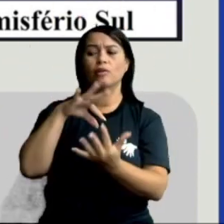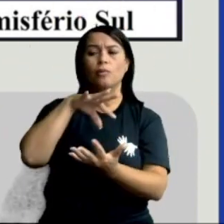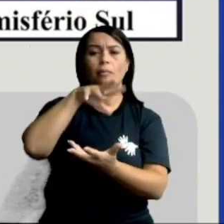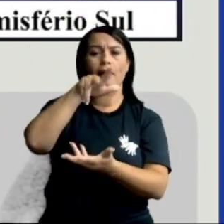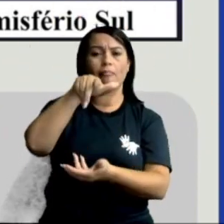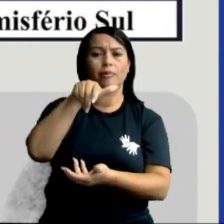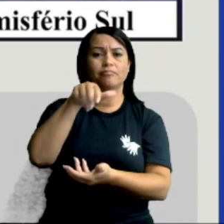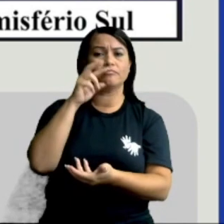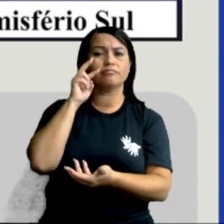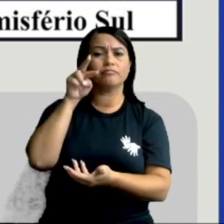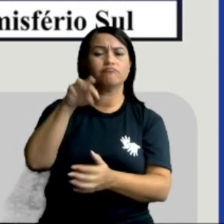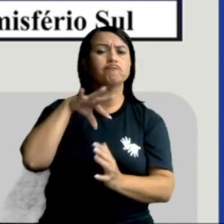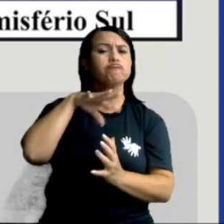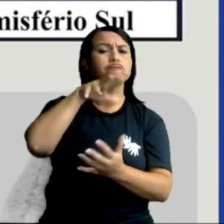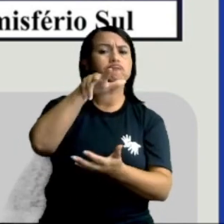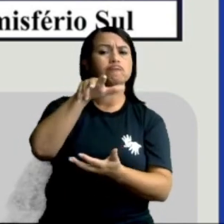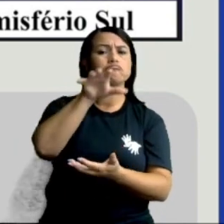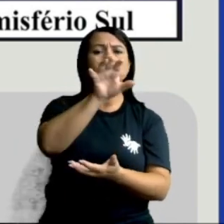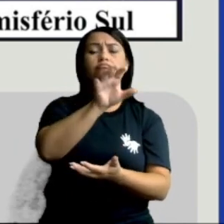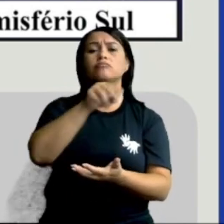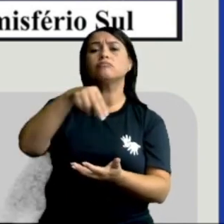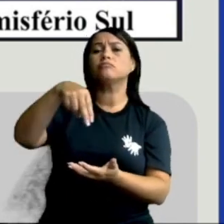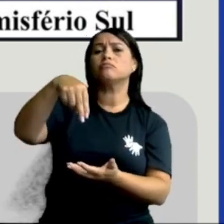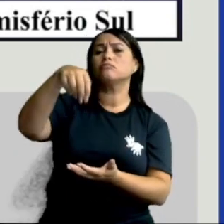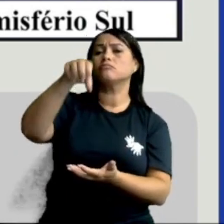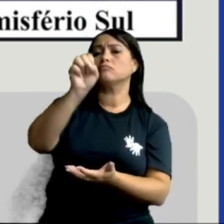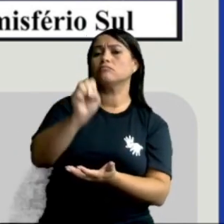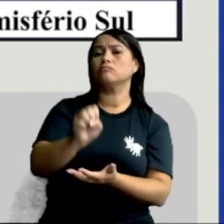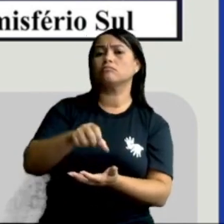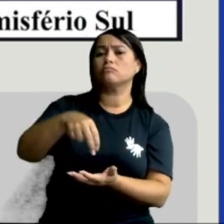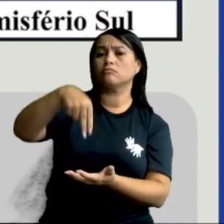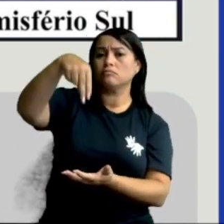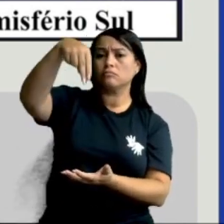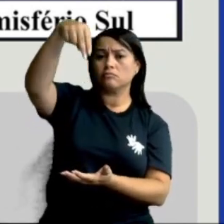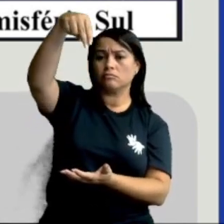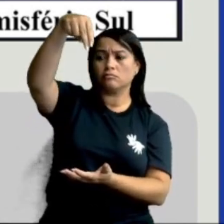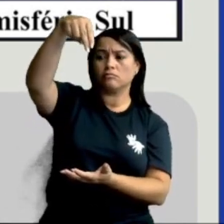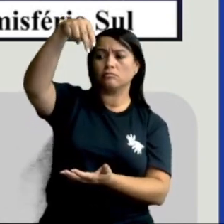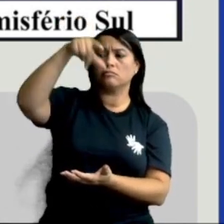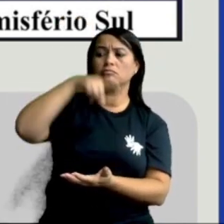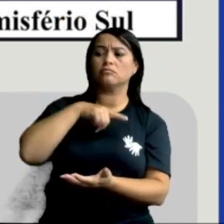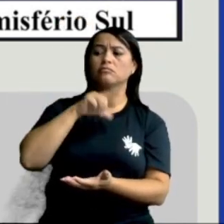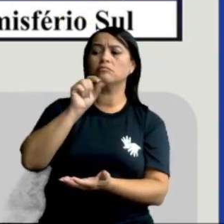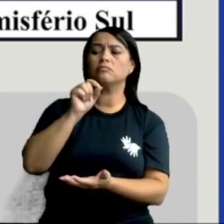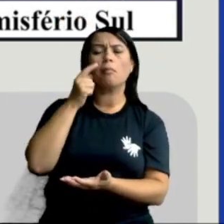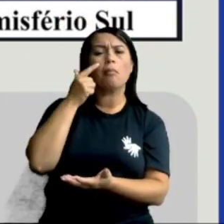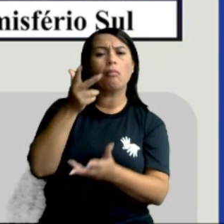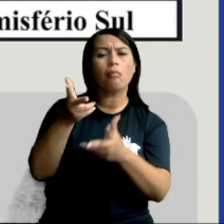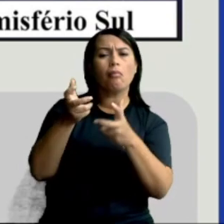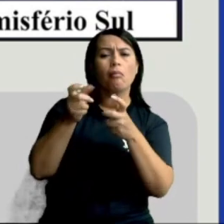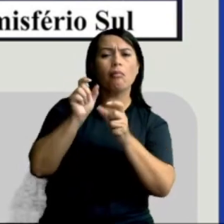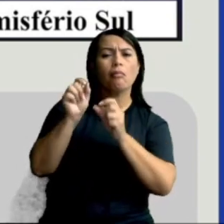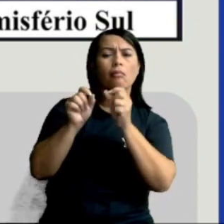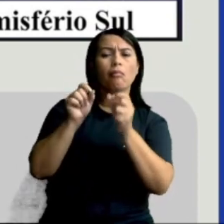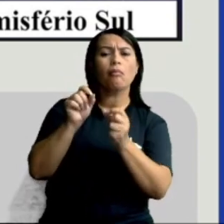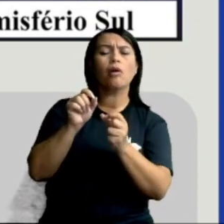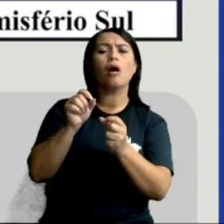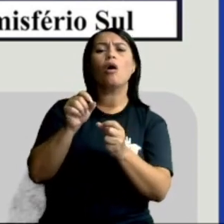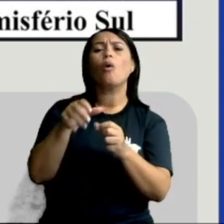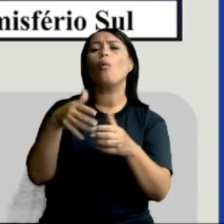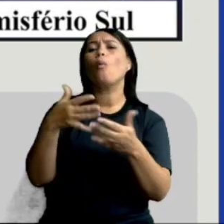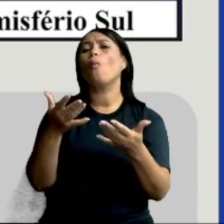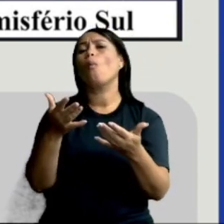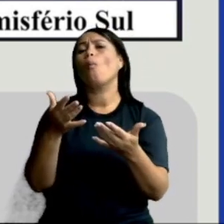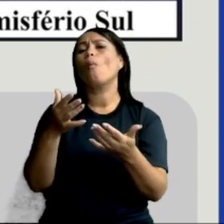certo? Aqui eu tenho o hemisfério sul e o hemisfério norte. Aqui dá para você perceber quais